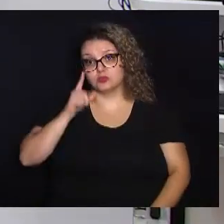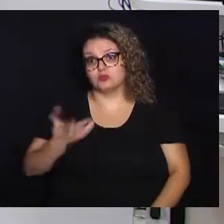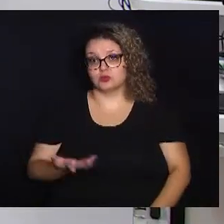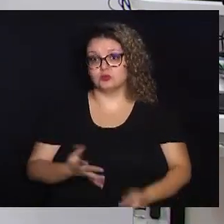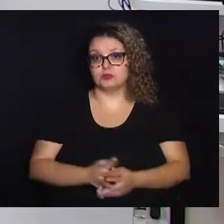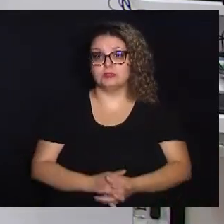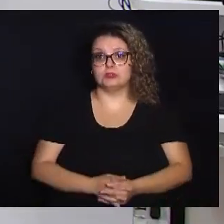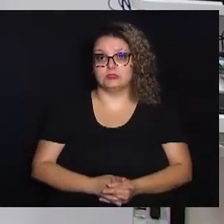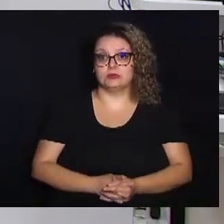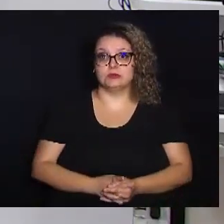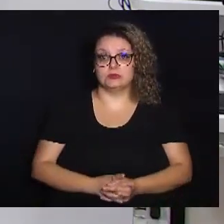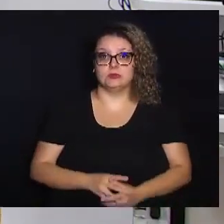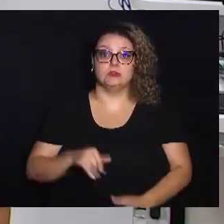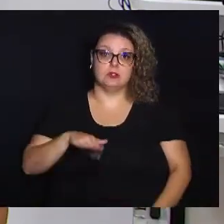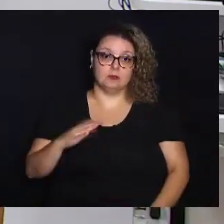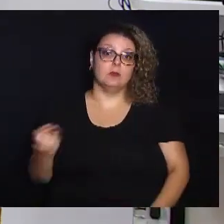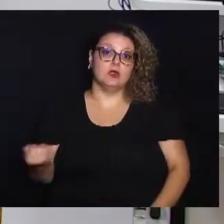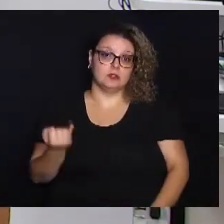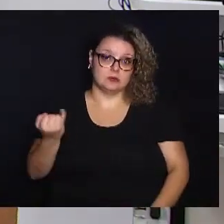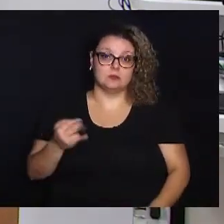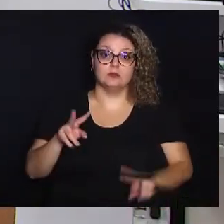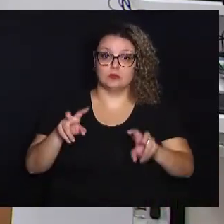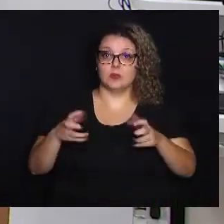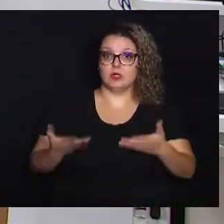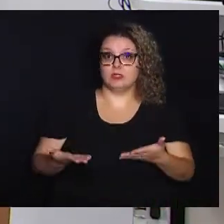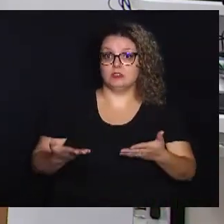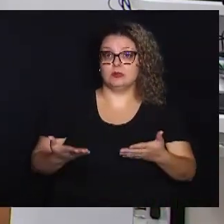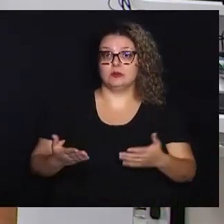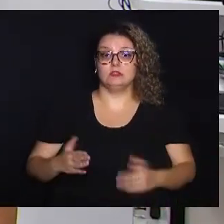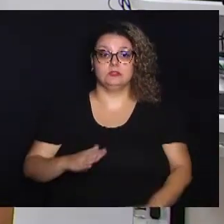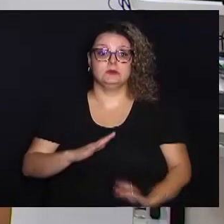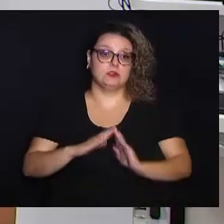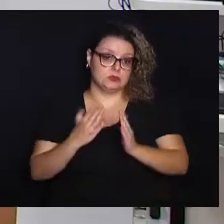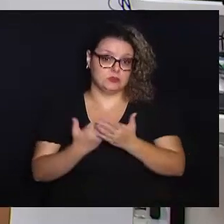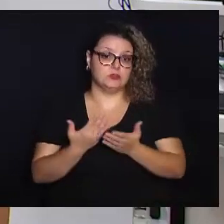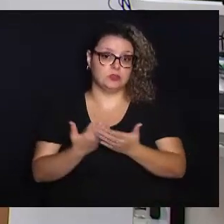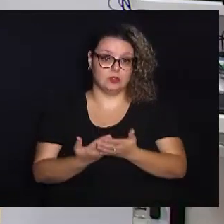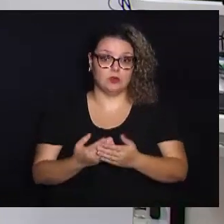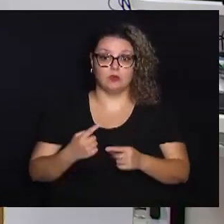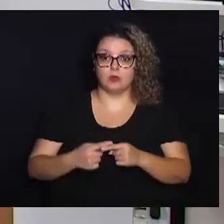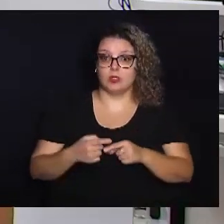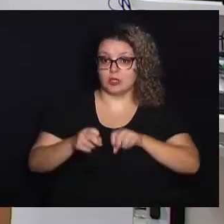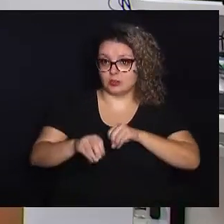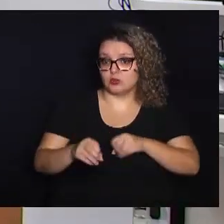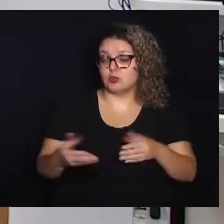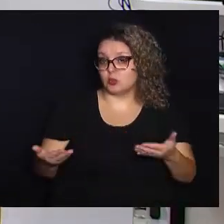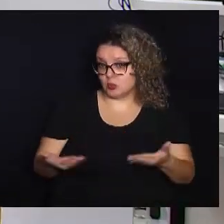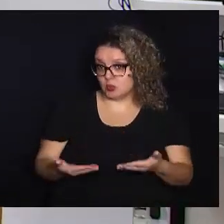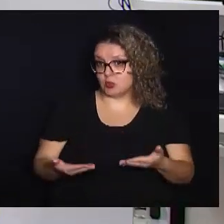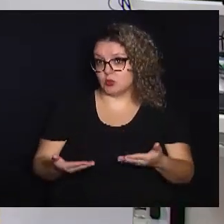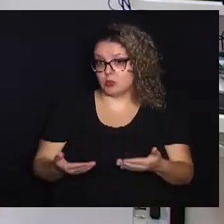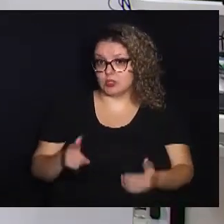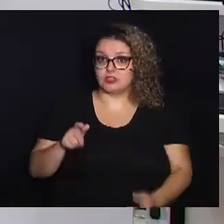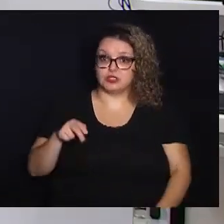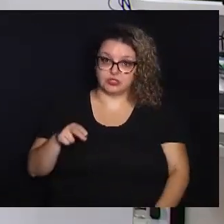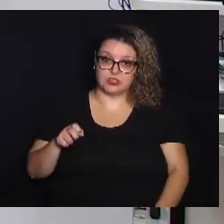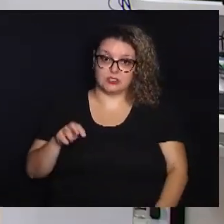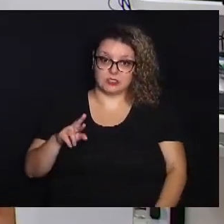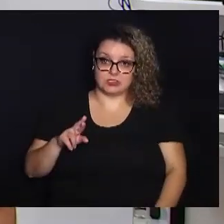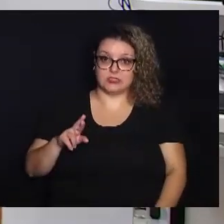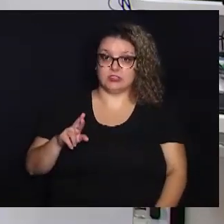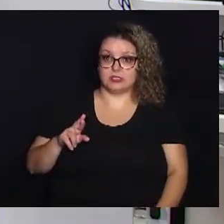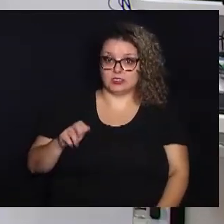conseguir trazer mais importância para esse assunto nas escolas por conta que a educação hoje em dia ela é muito